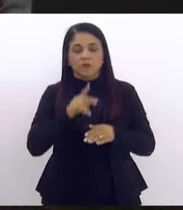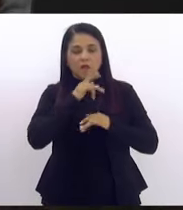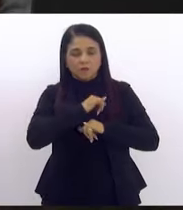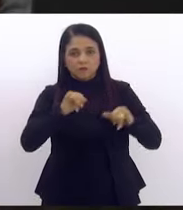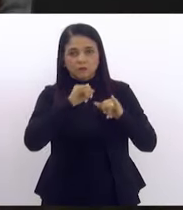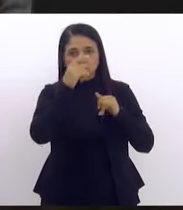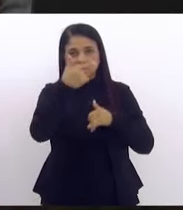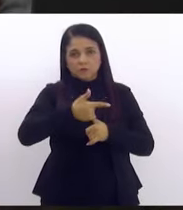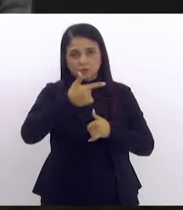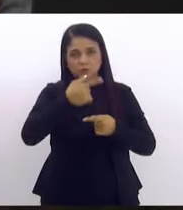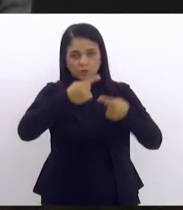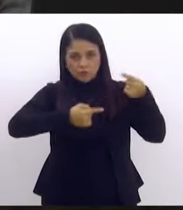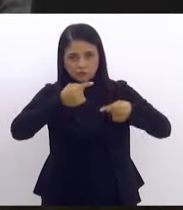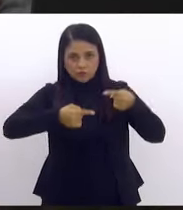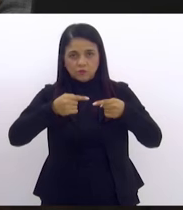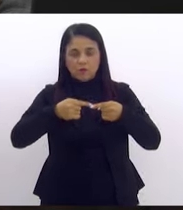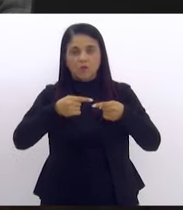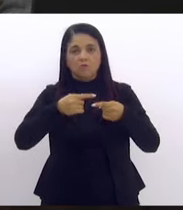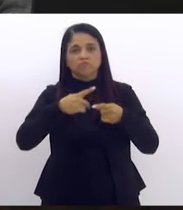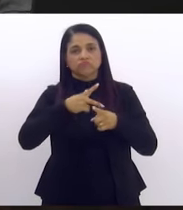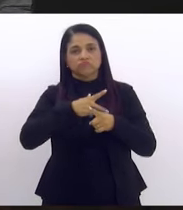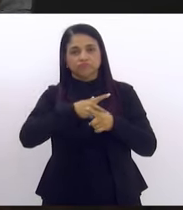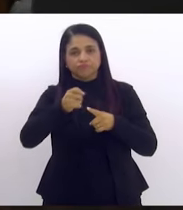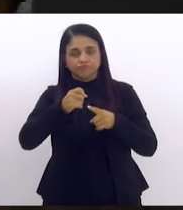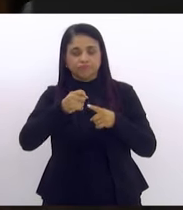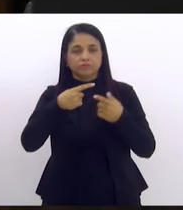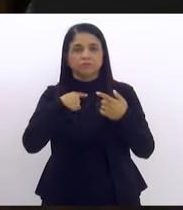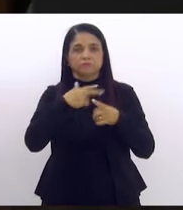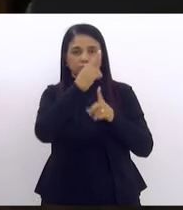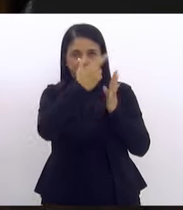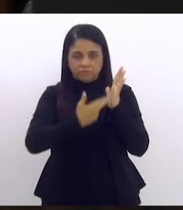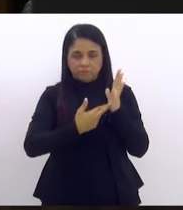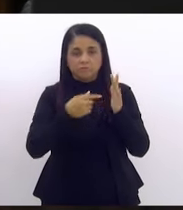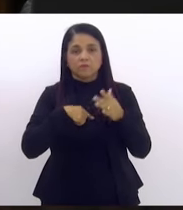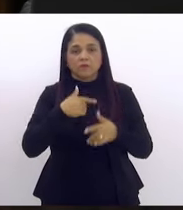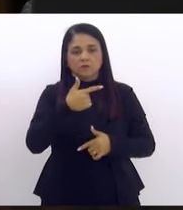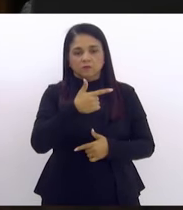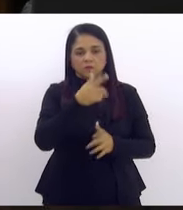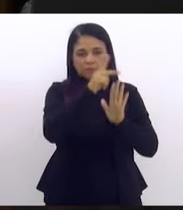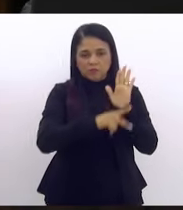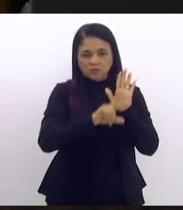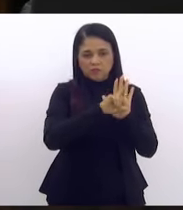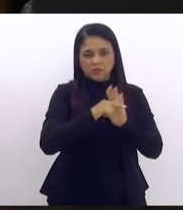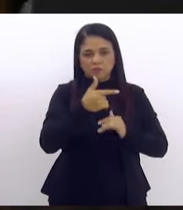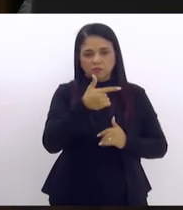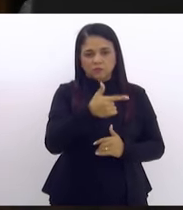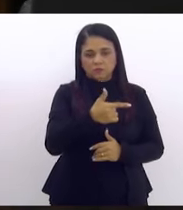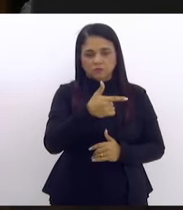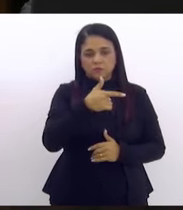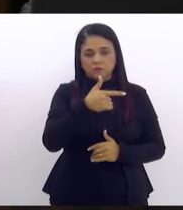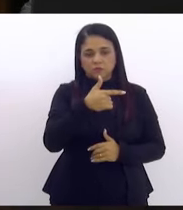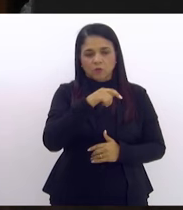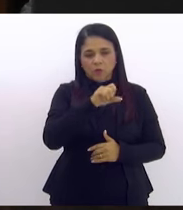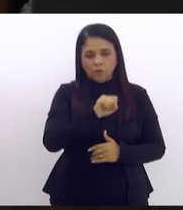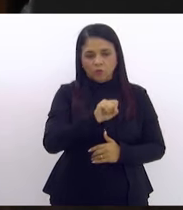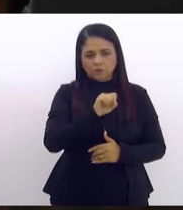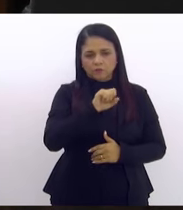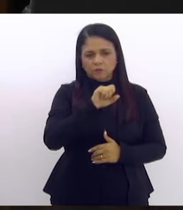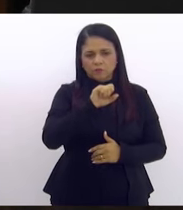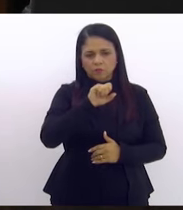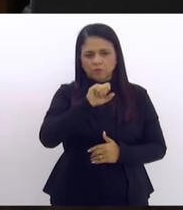Anuncio, em segunda discussão, redação do vencido, projeto de lei número 288-A de 2019, de autoria do deputado Márcio